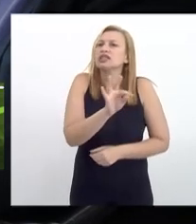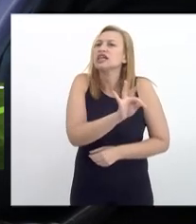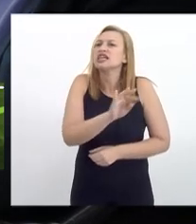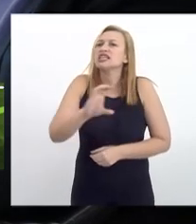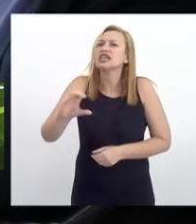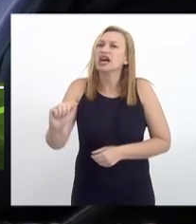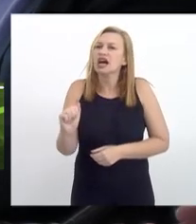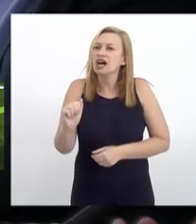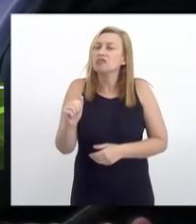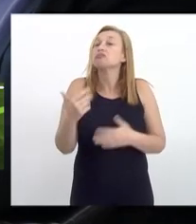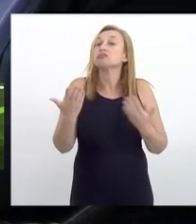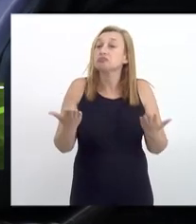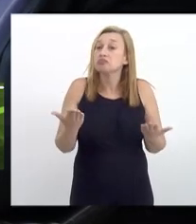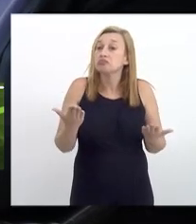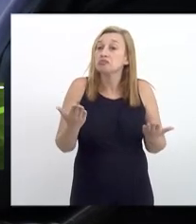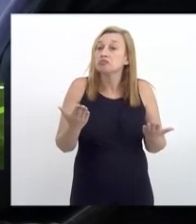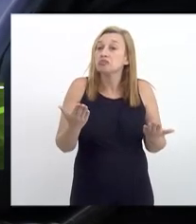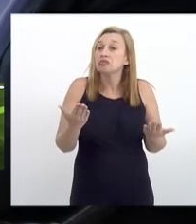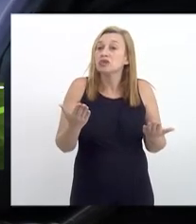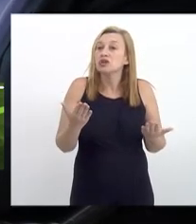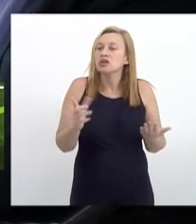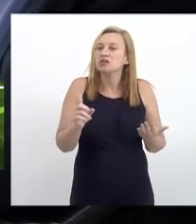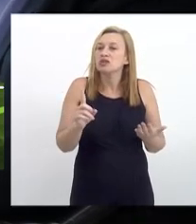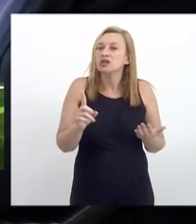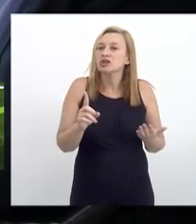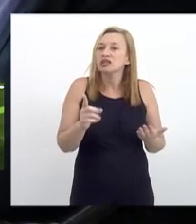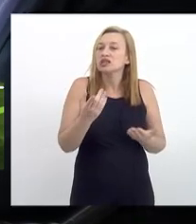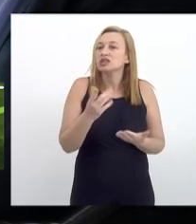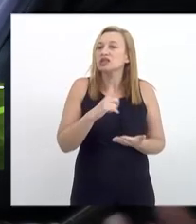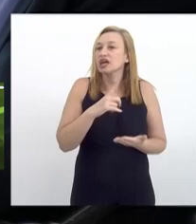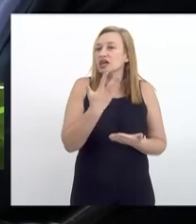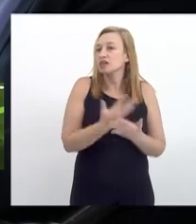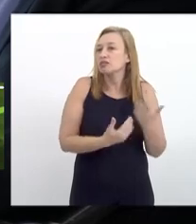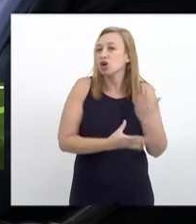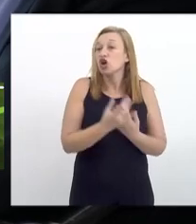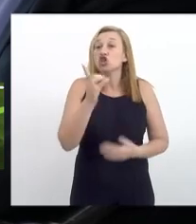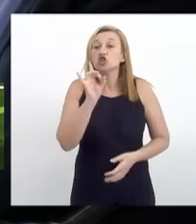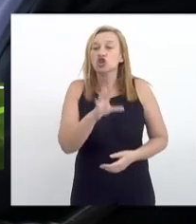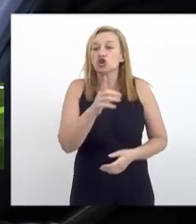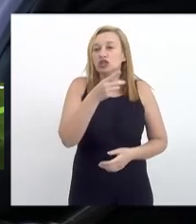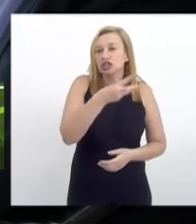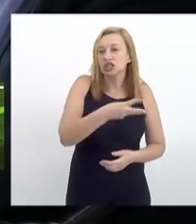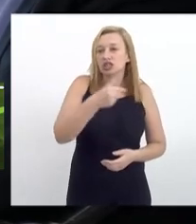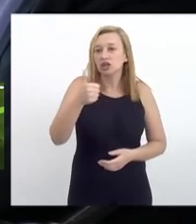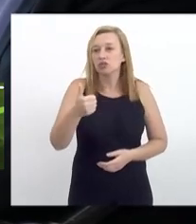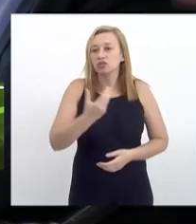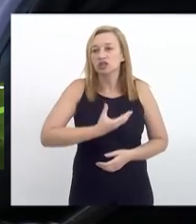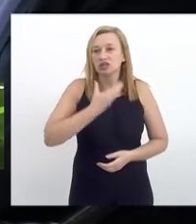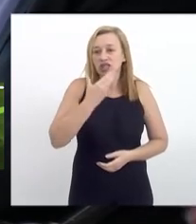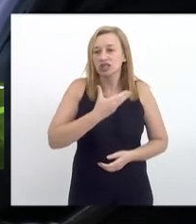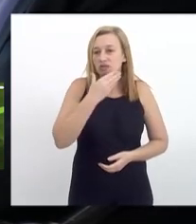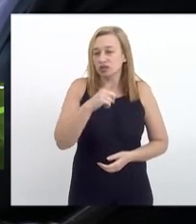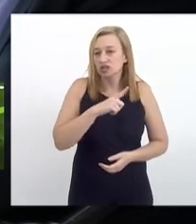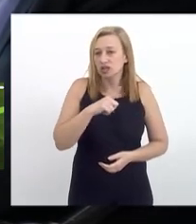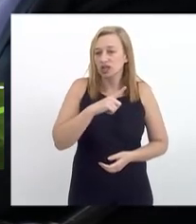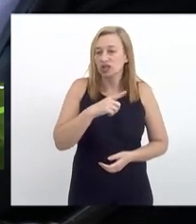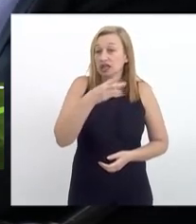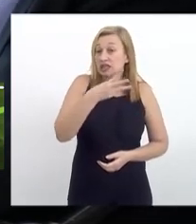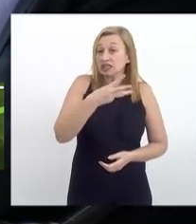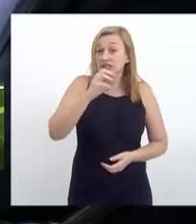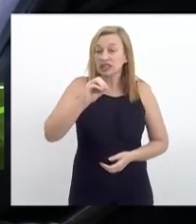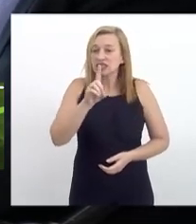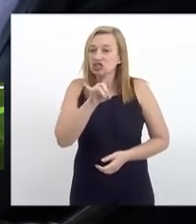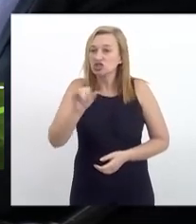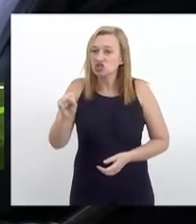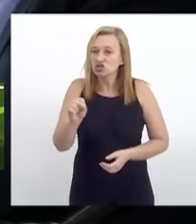apurar então não é só terminar então eu só vou ter isso no dia 31 de dezembro e aí eu tenho 30 dias para